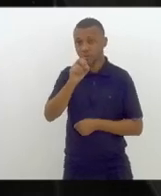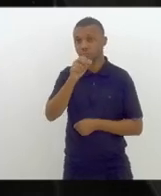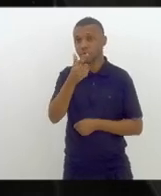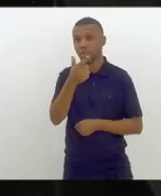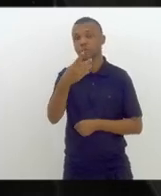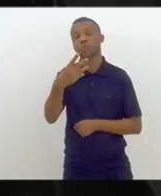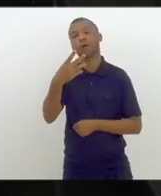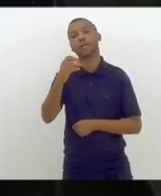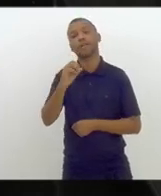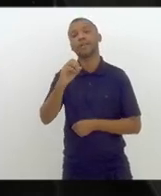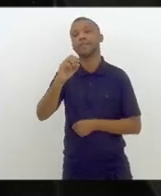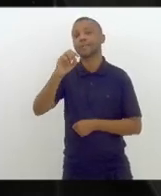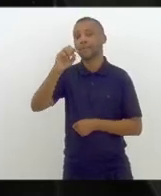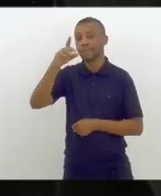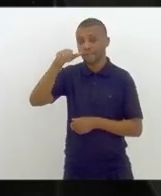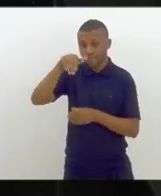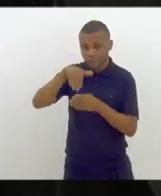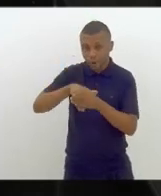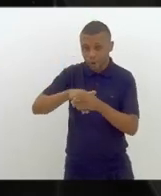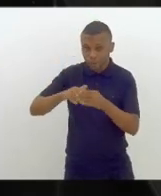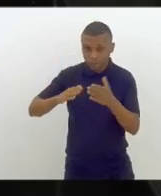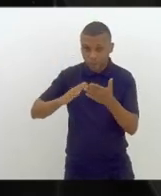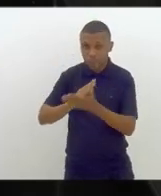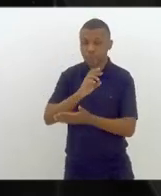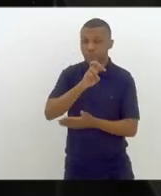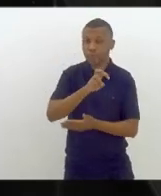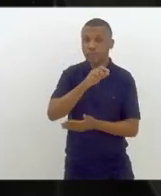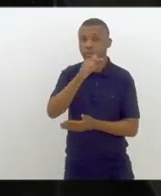que fomos aprovados agora com